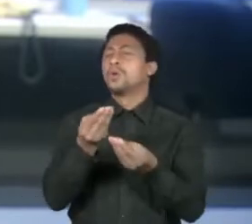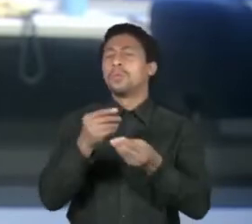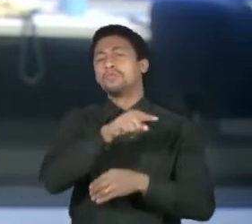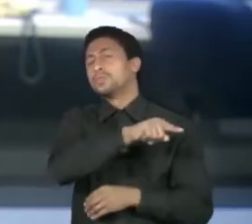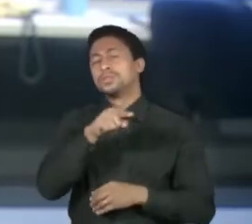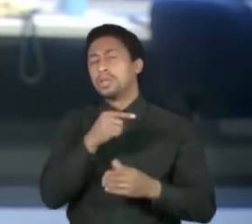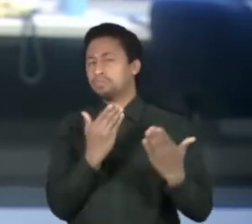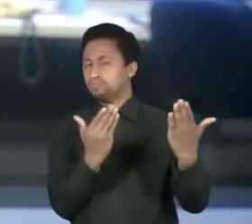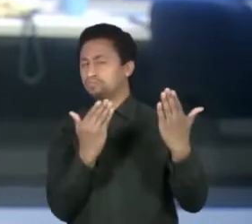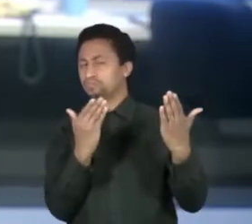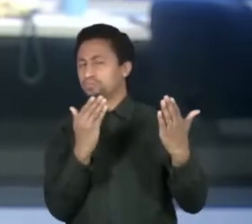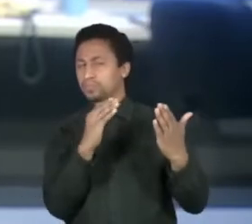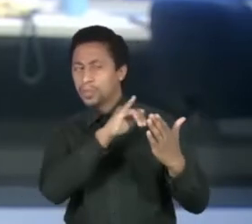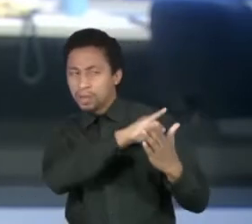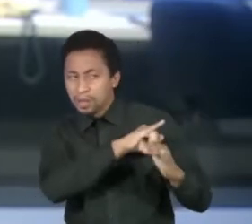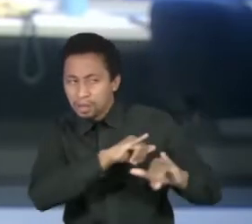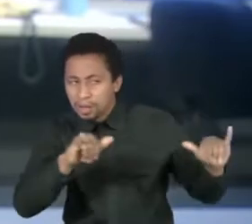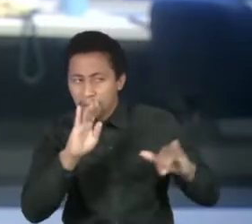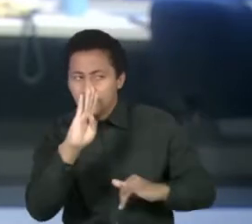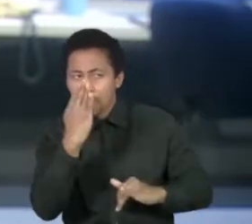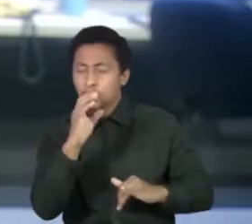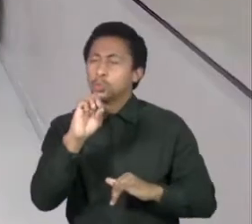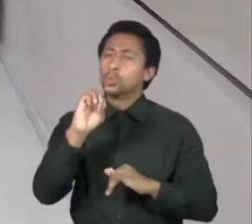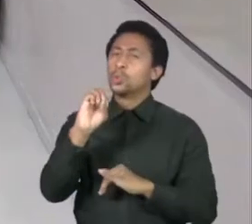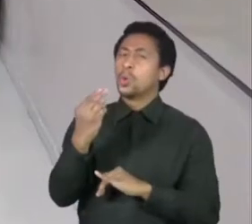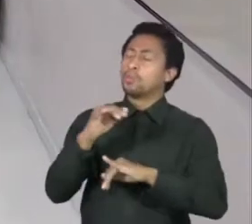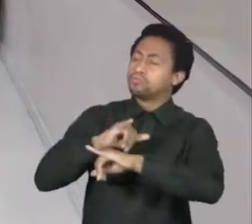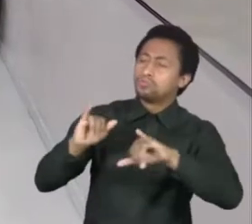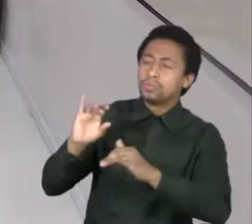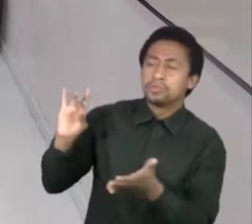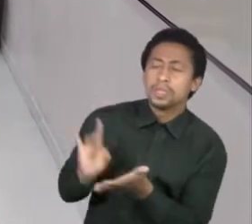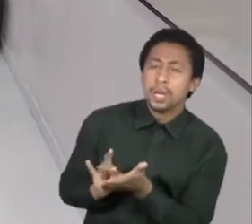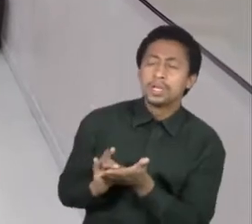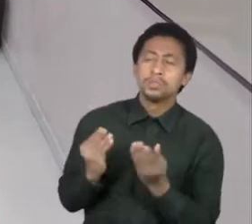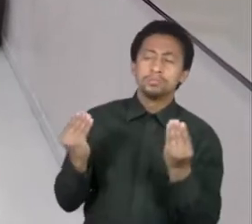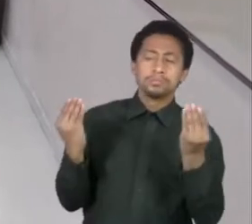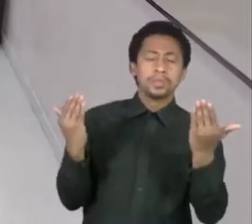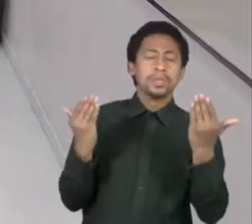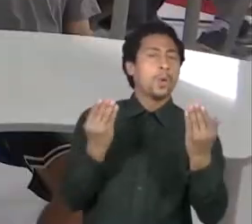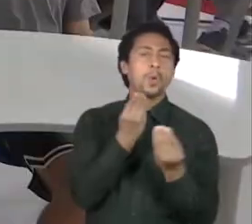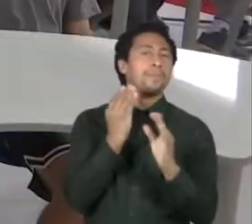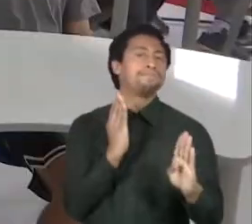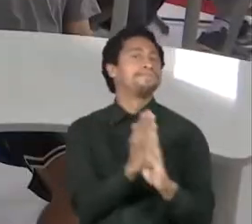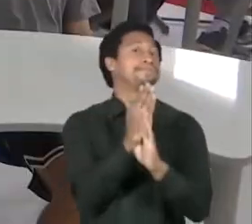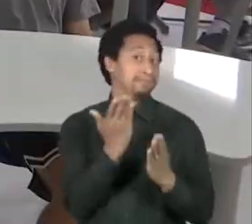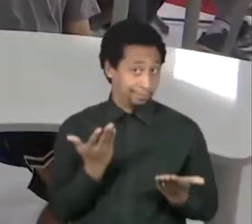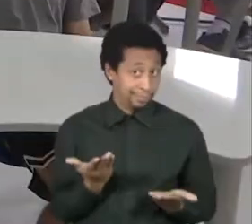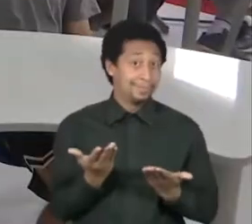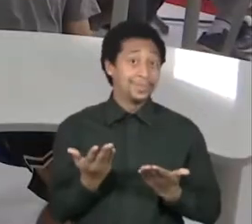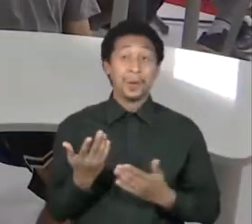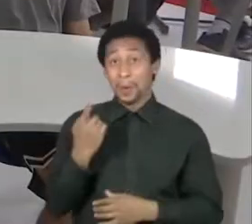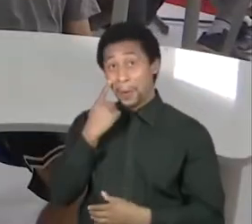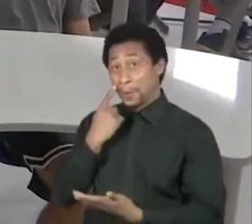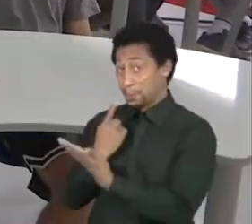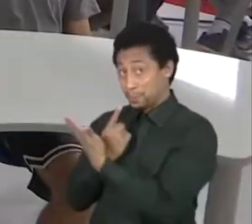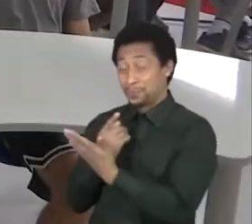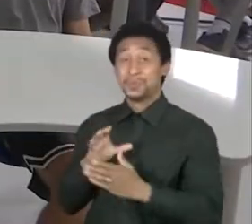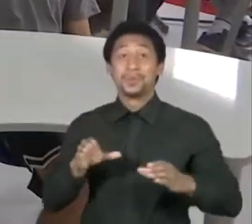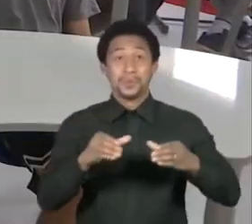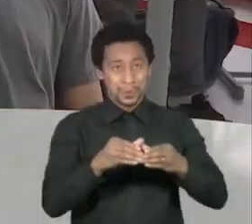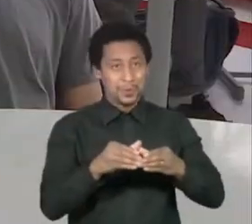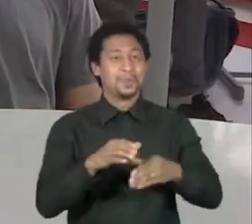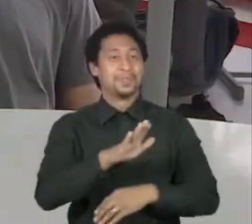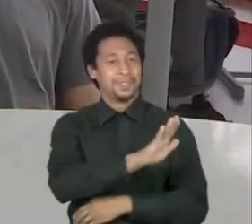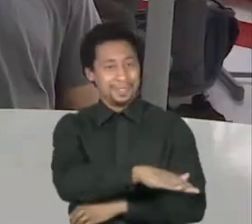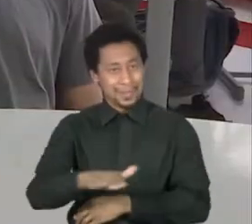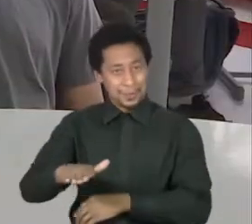e ainda mais perigosas nesse período eleitoral. É na aula de história que os alunos do terceiro ano do ensino médio aprendem